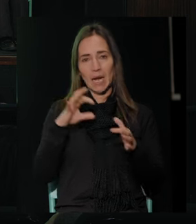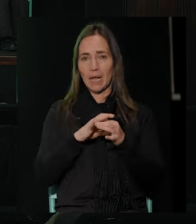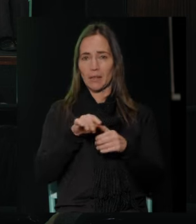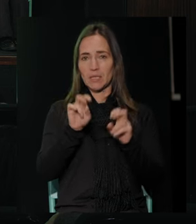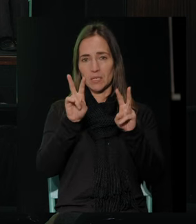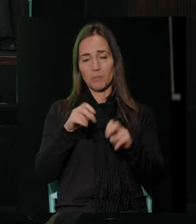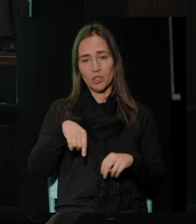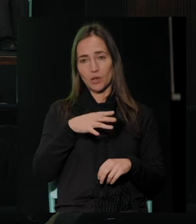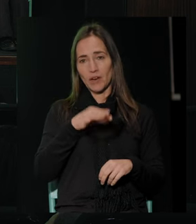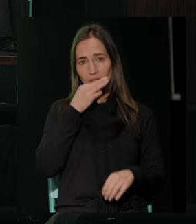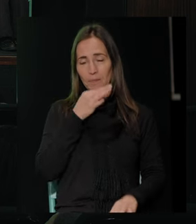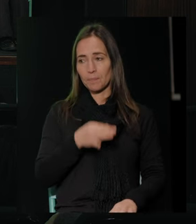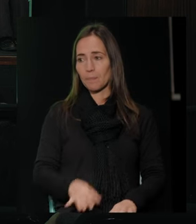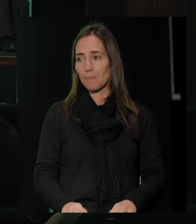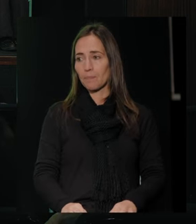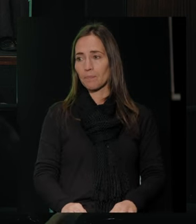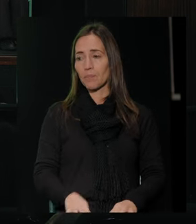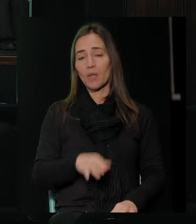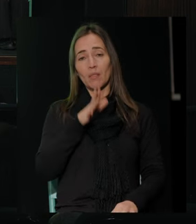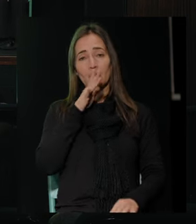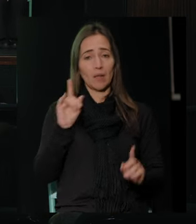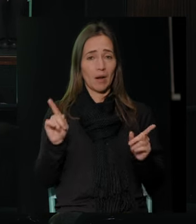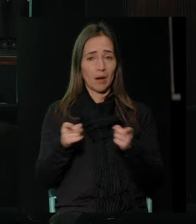estamos aqui a falar. Só numa nota muito, muito rápida, precisamente em relação a isso